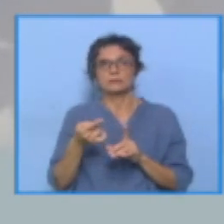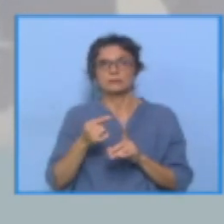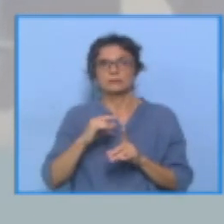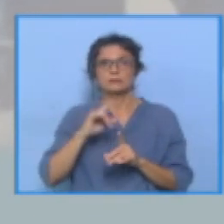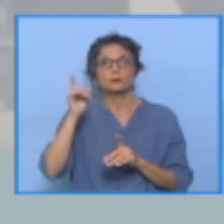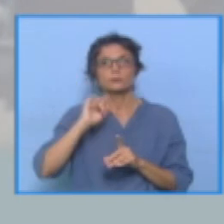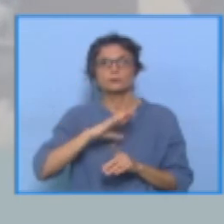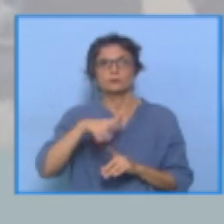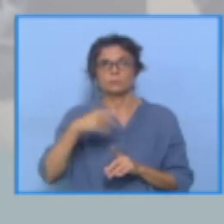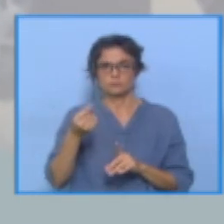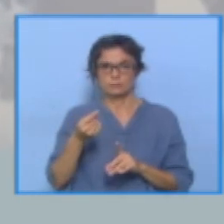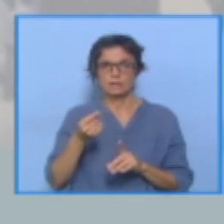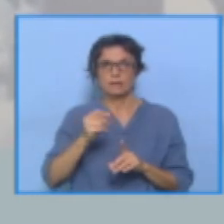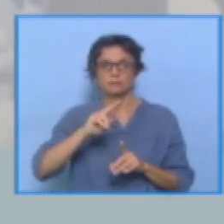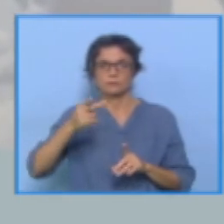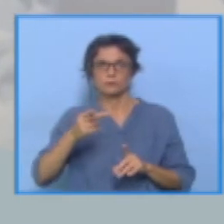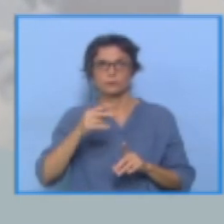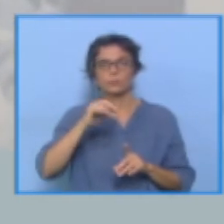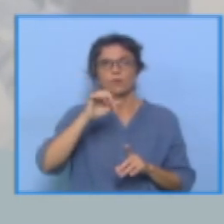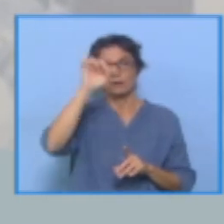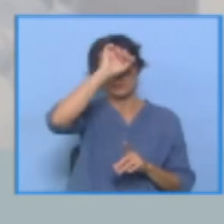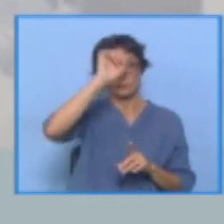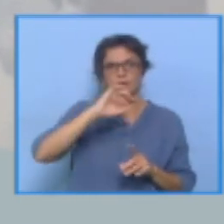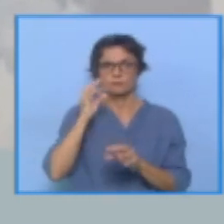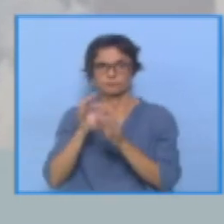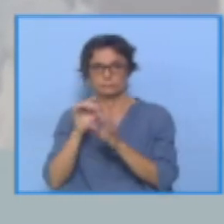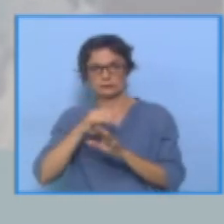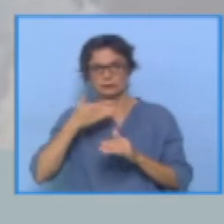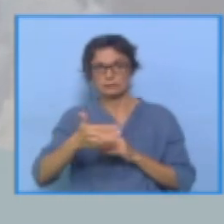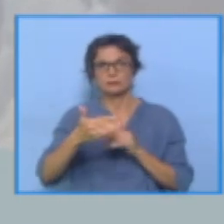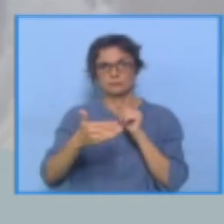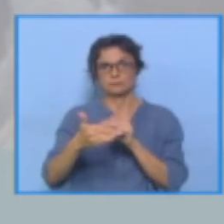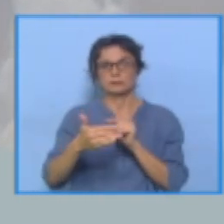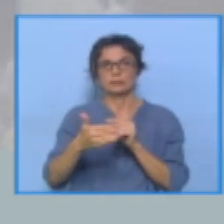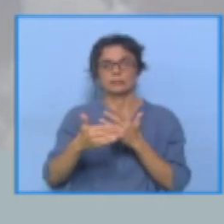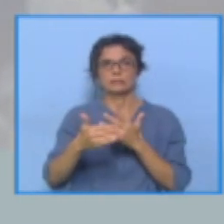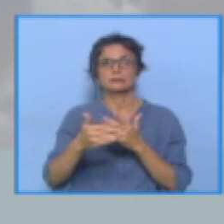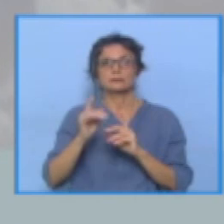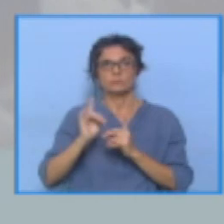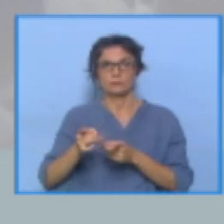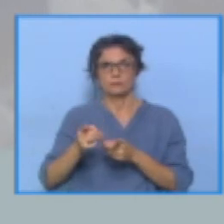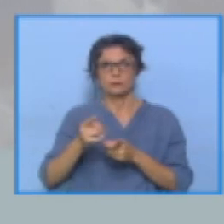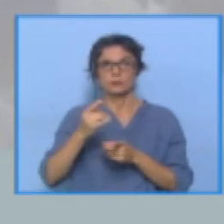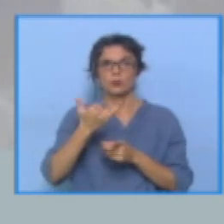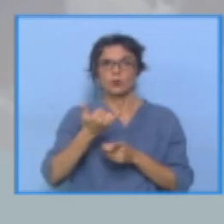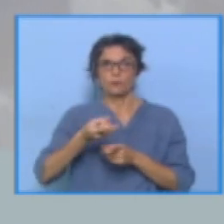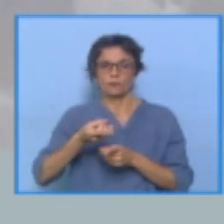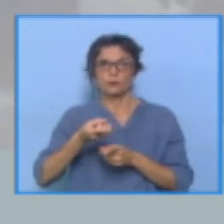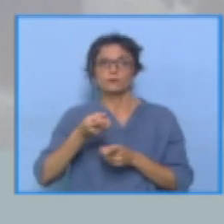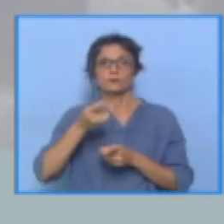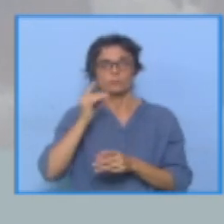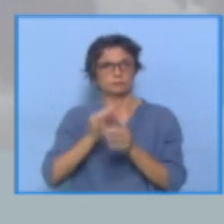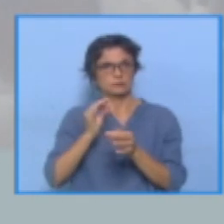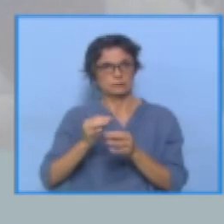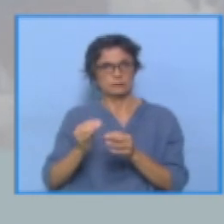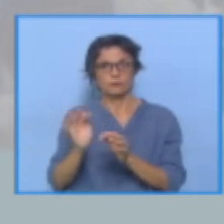do Migrante alterou de janeiro para setembro, a semana vai ter, portanto, teve início em 29 de setembro e